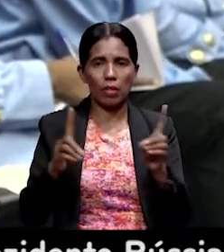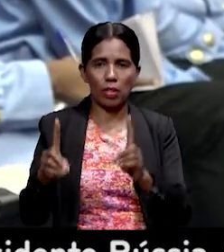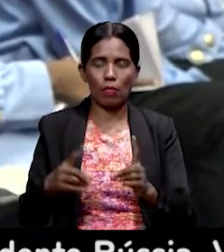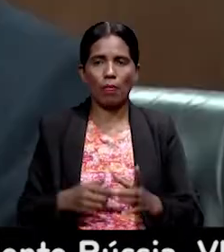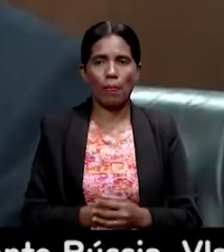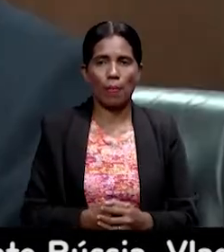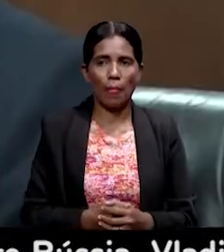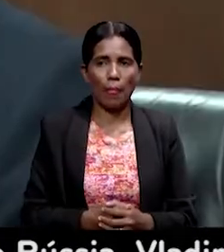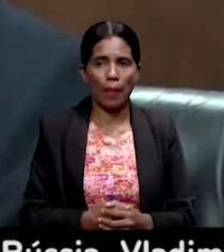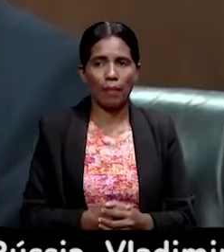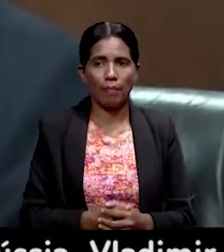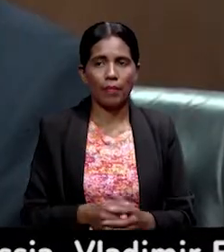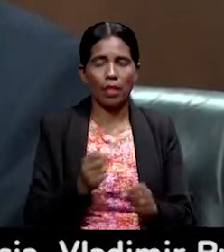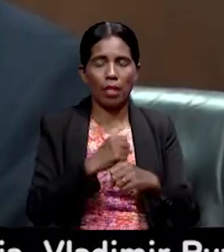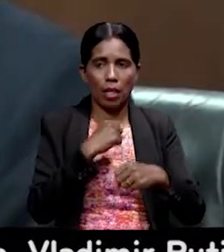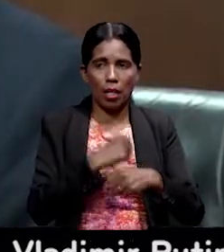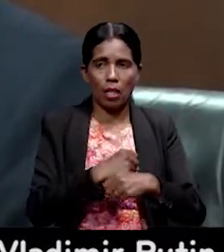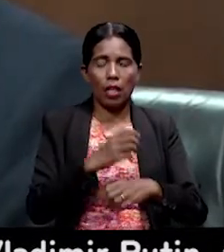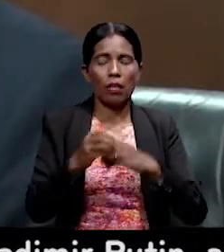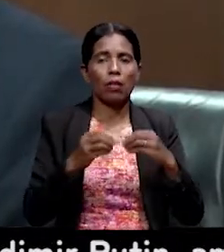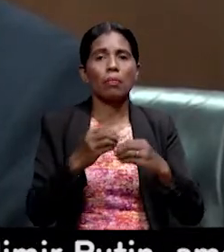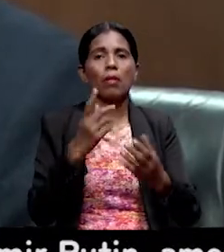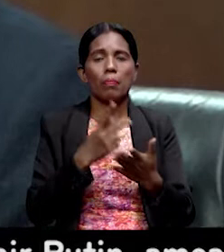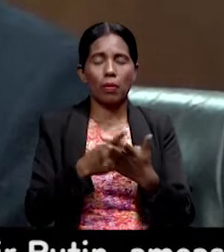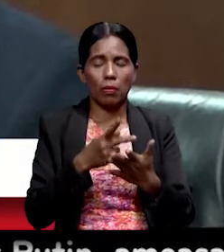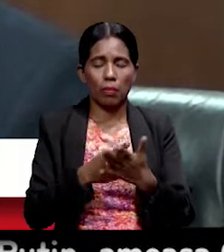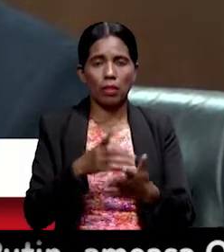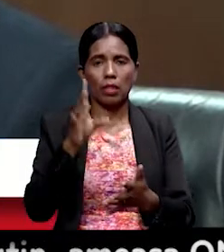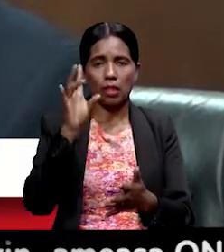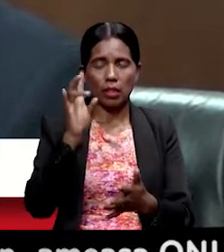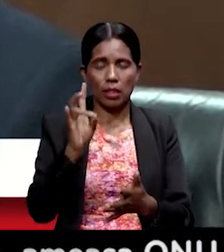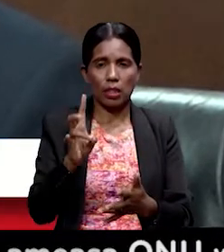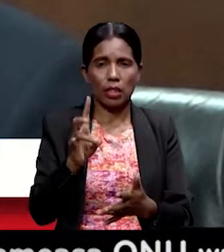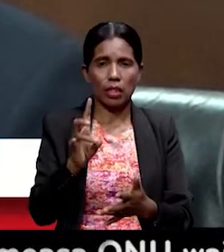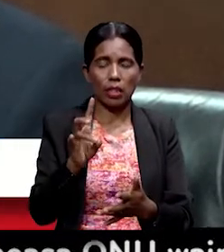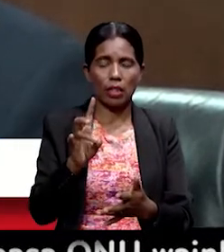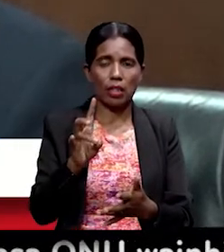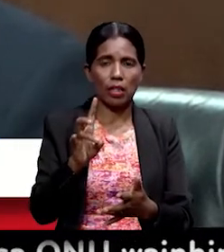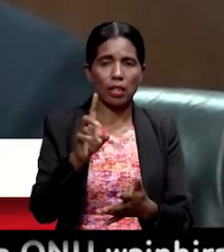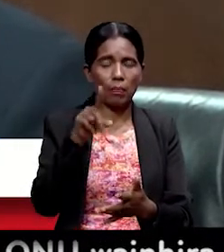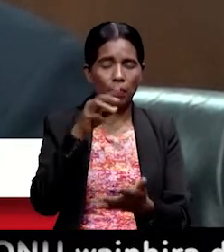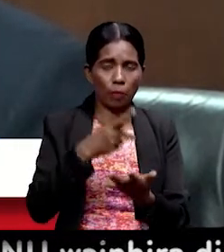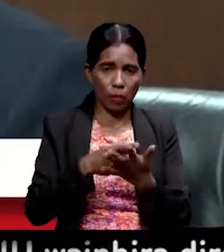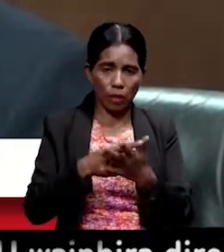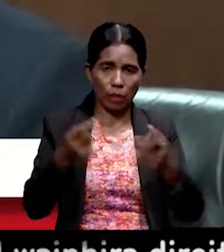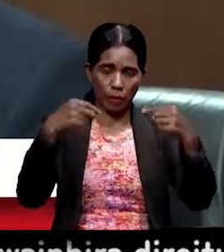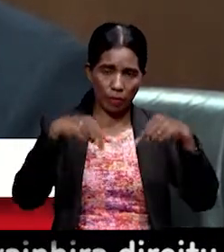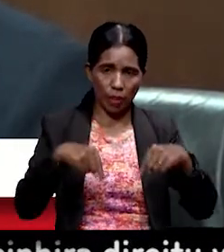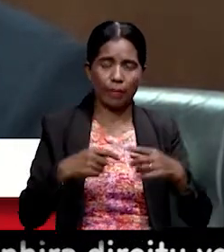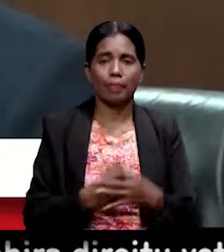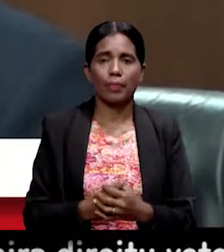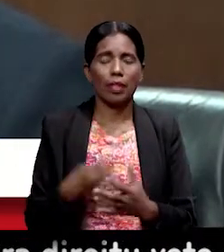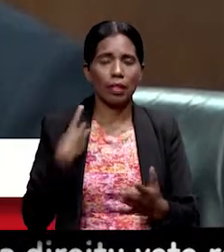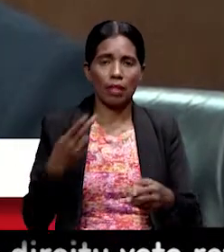Halo análise rápida ida cona ba proposta 150 propostas nebe tama, ita e aumento de